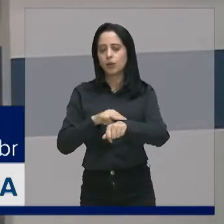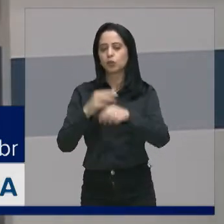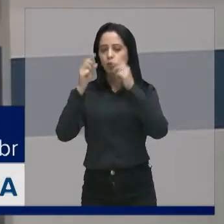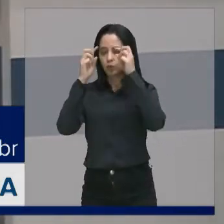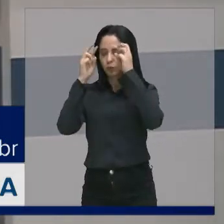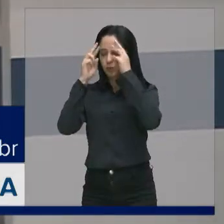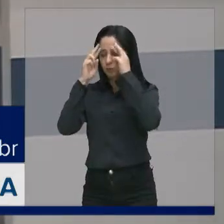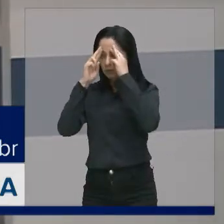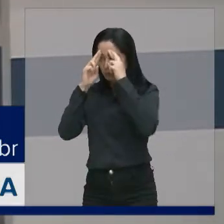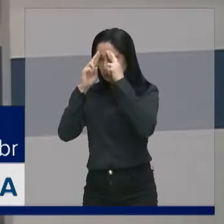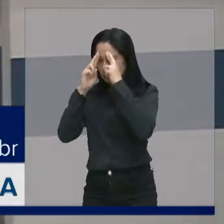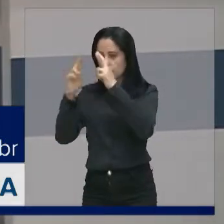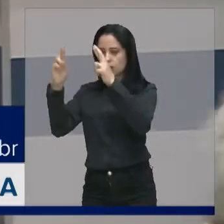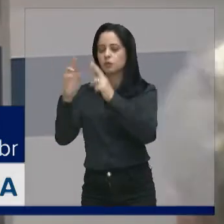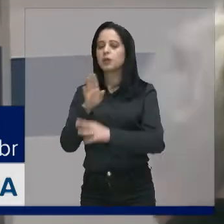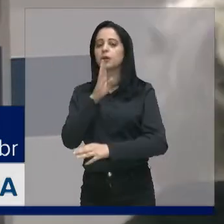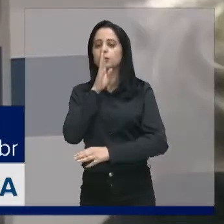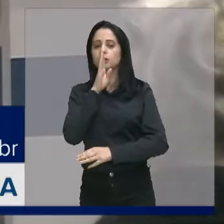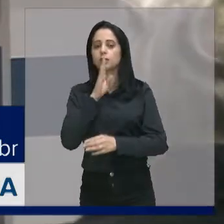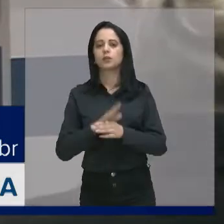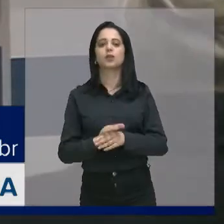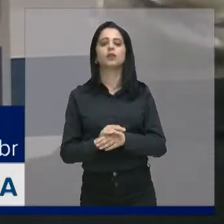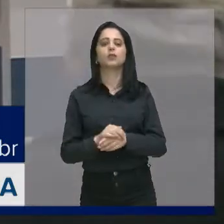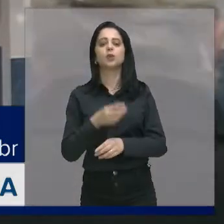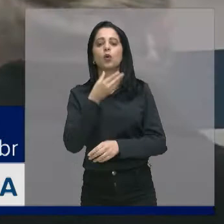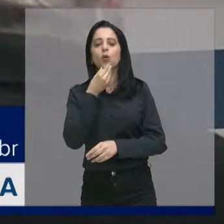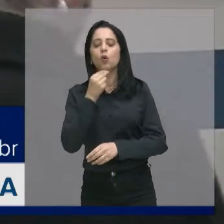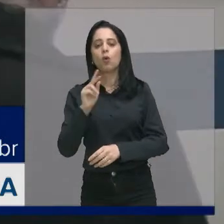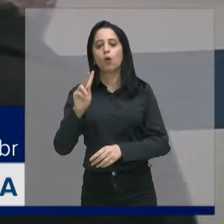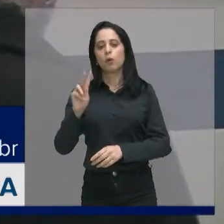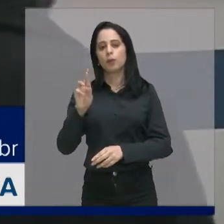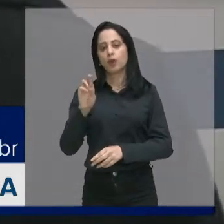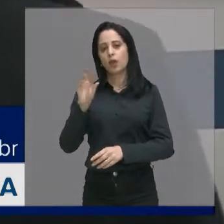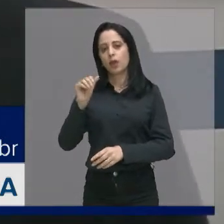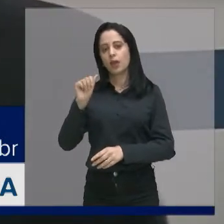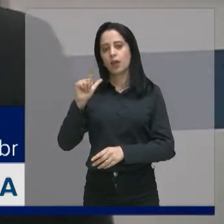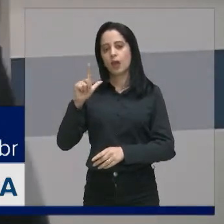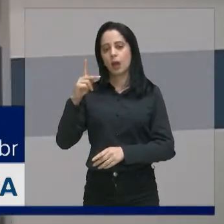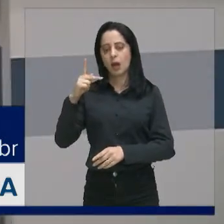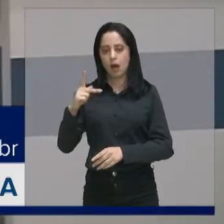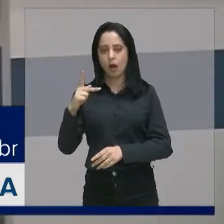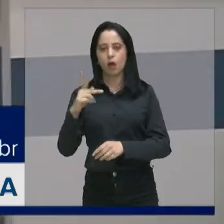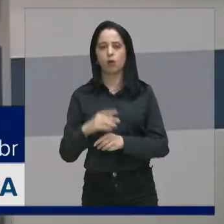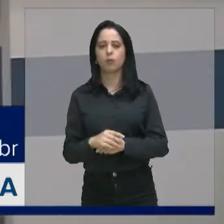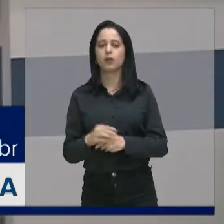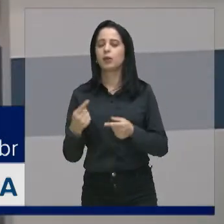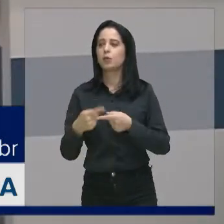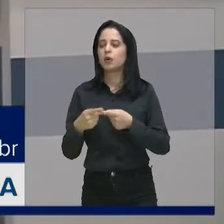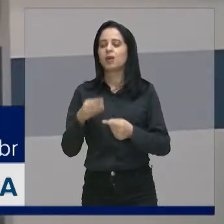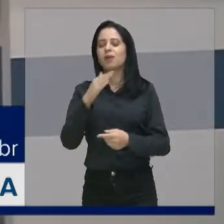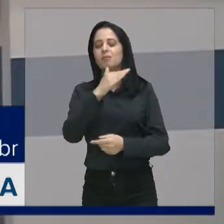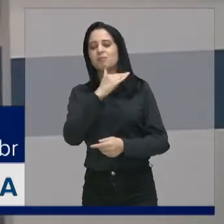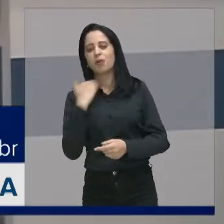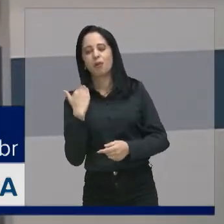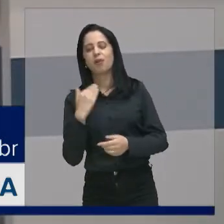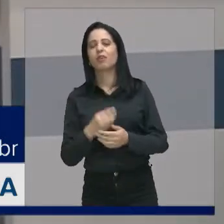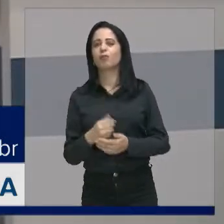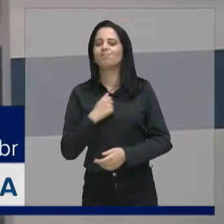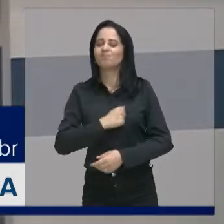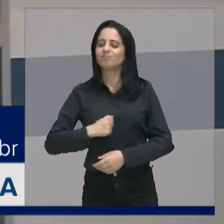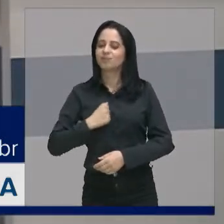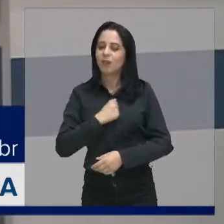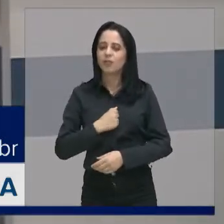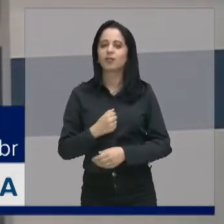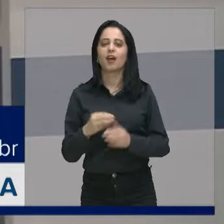Raupe, que foi essa pessoa tão importante, que vai fazer muita falta para esse país, que